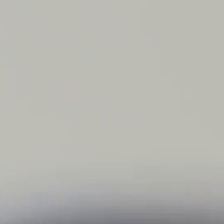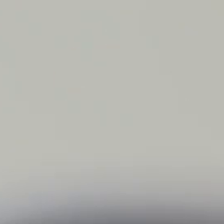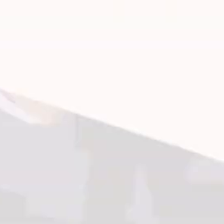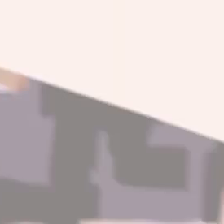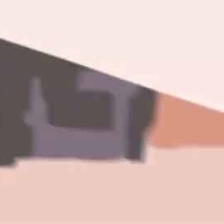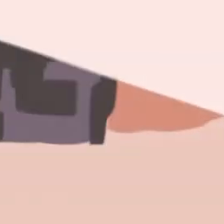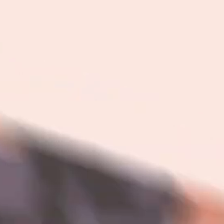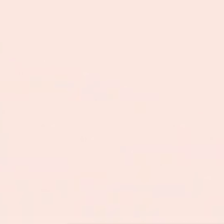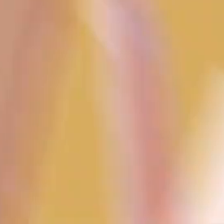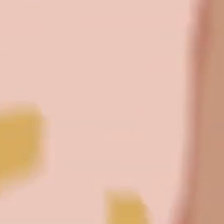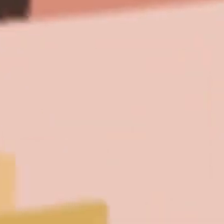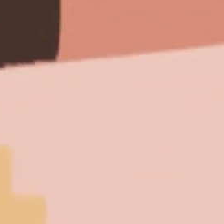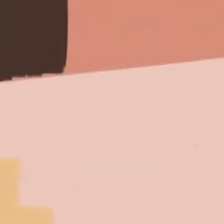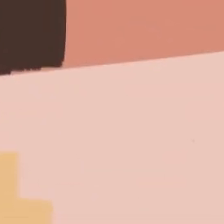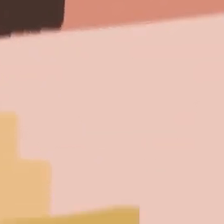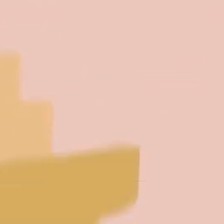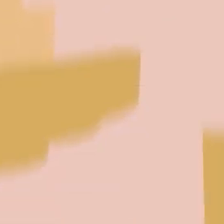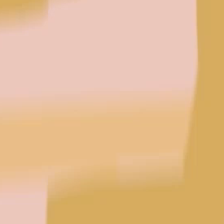Trabalhador.